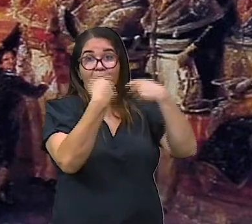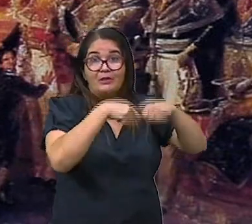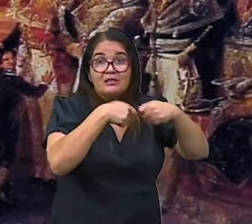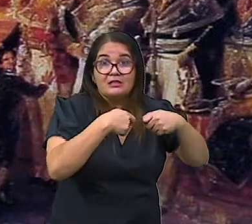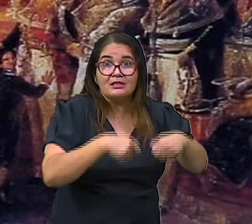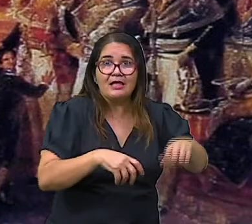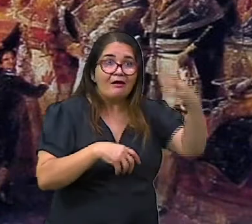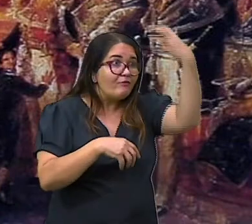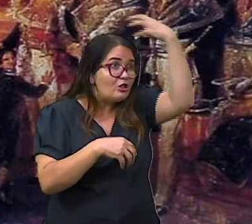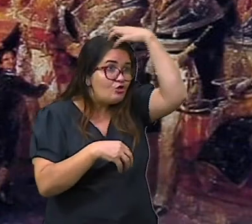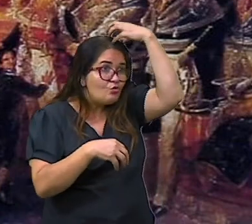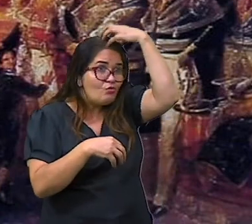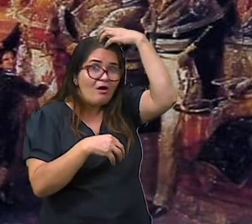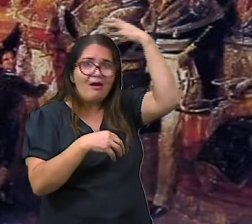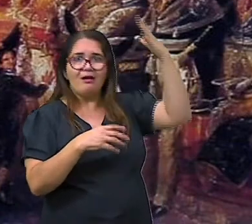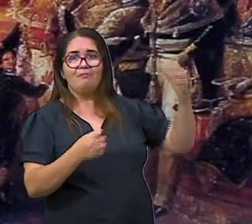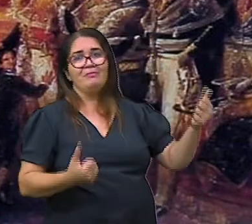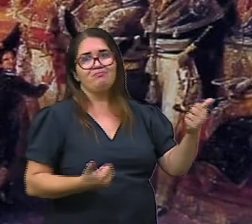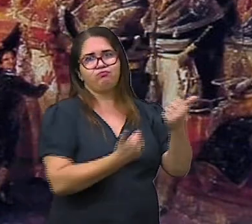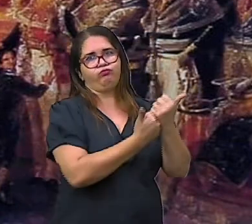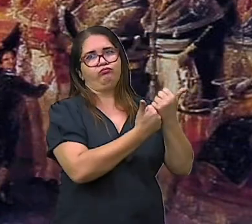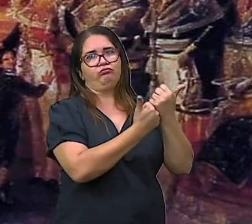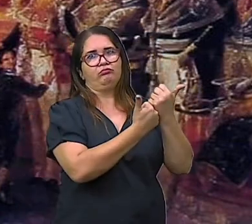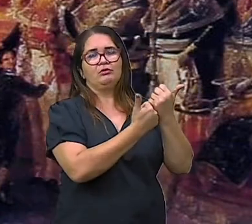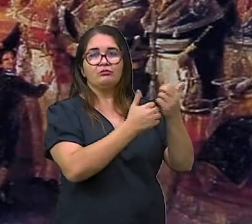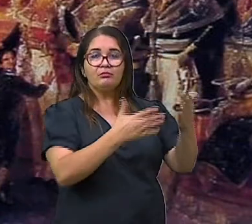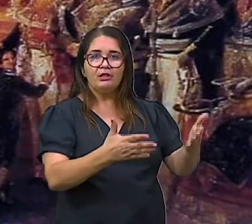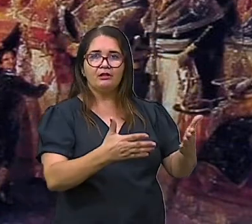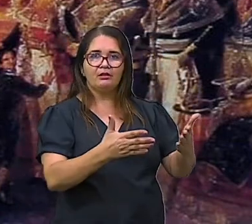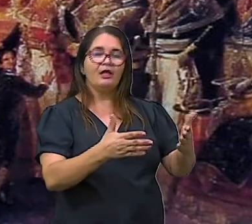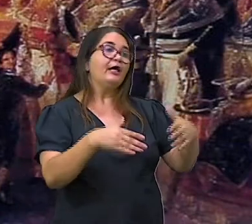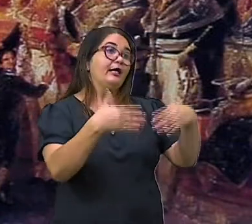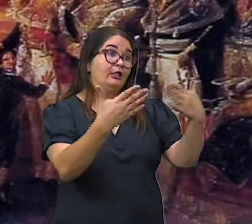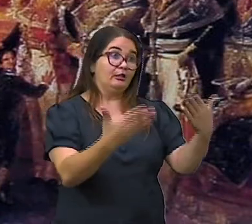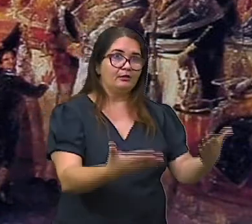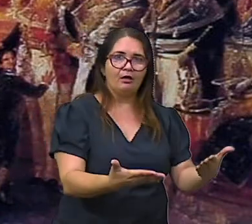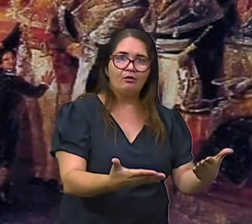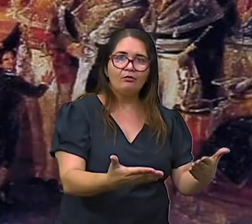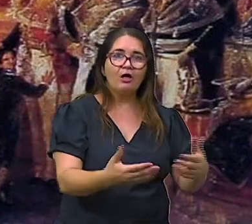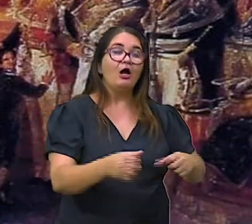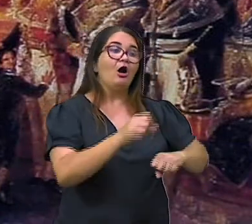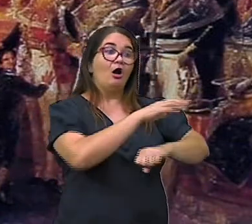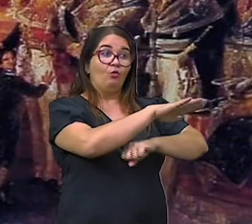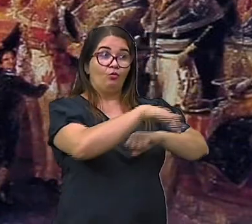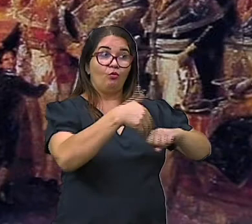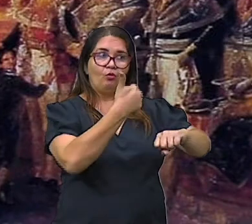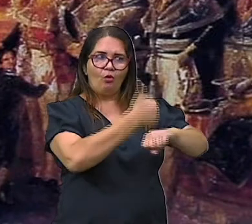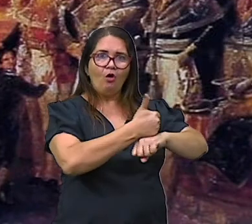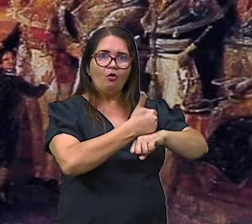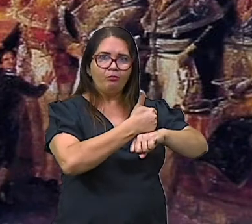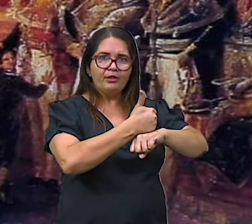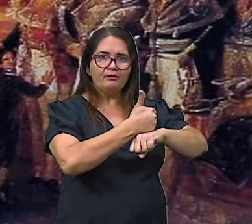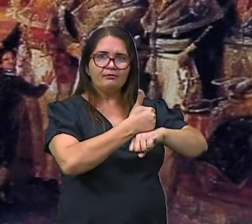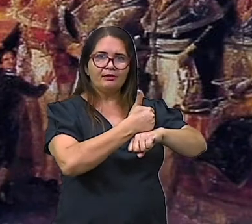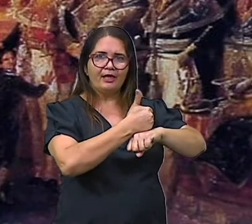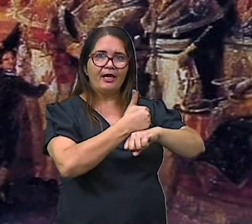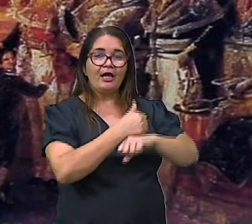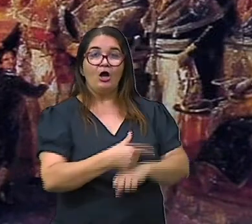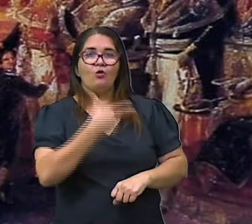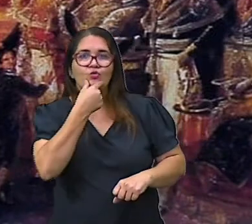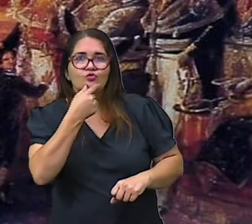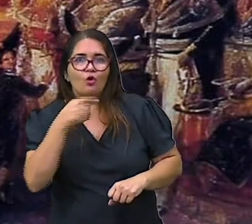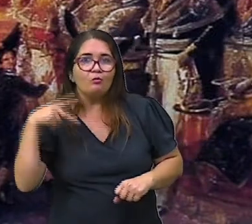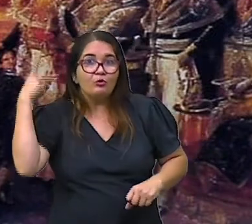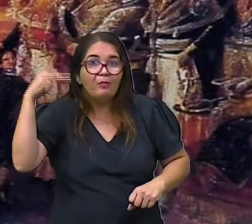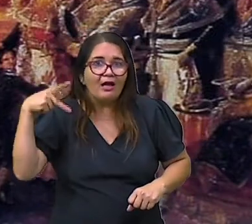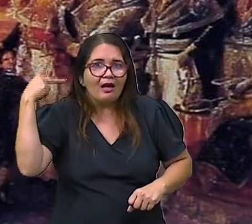14 anos, vamos então estabelecer essa idade contra a nossa Constituição, que era de 18 anos, vamos estabelecer